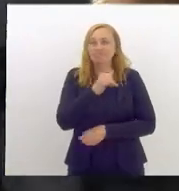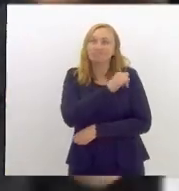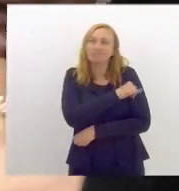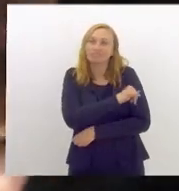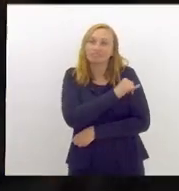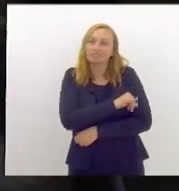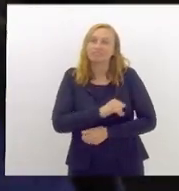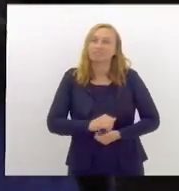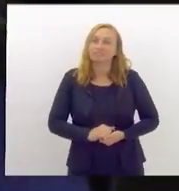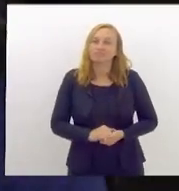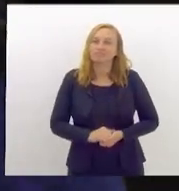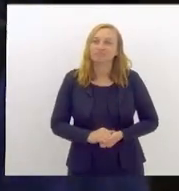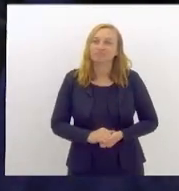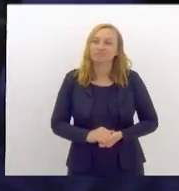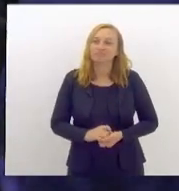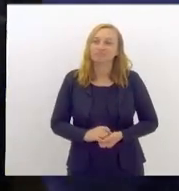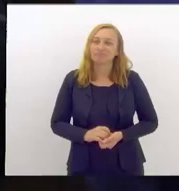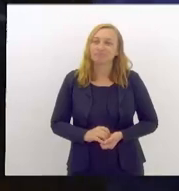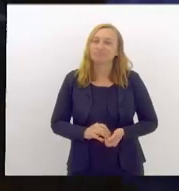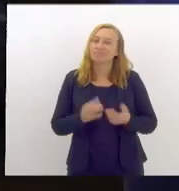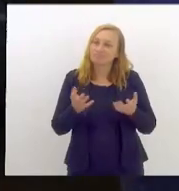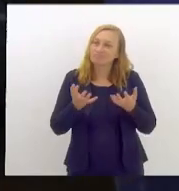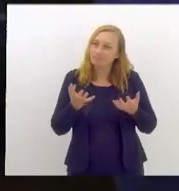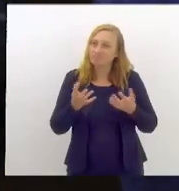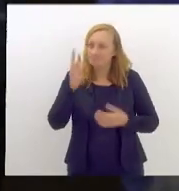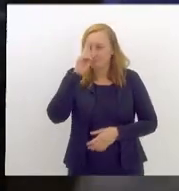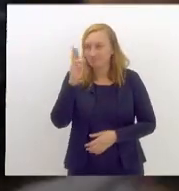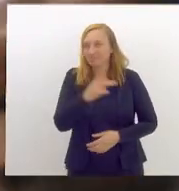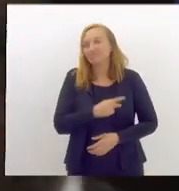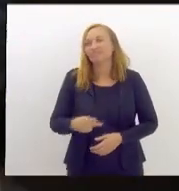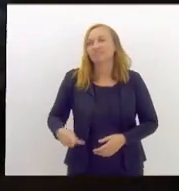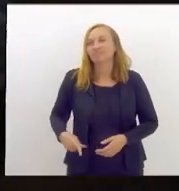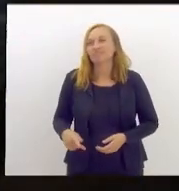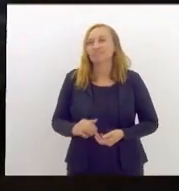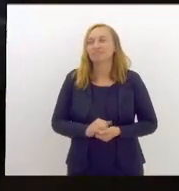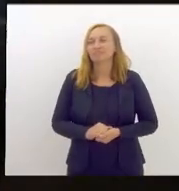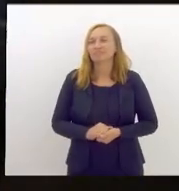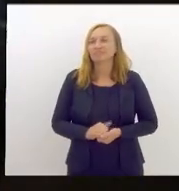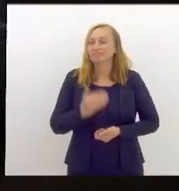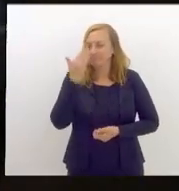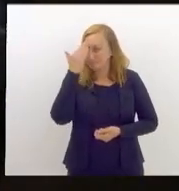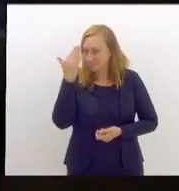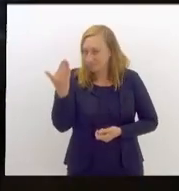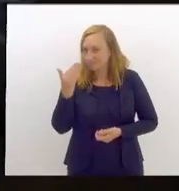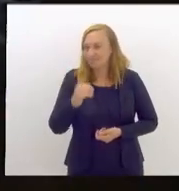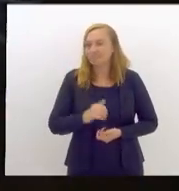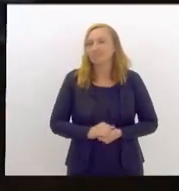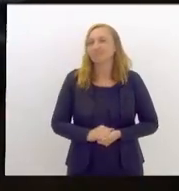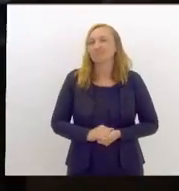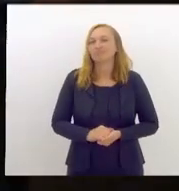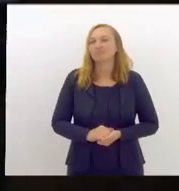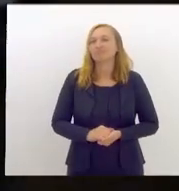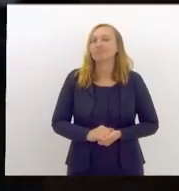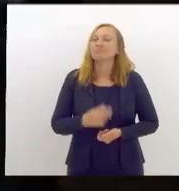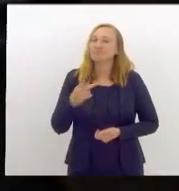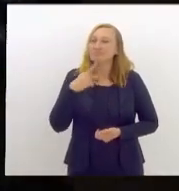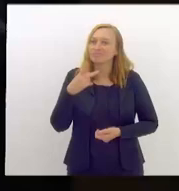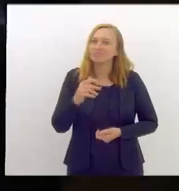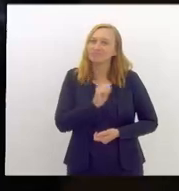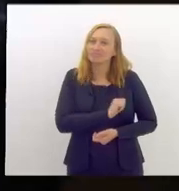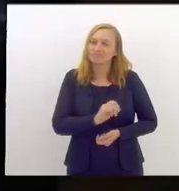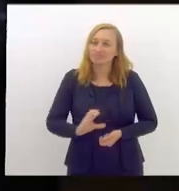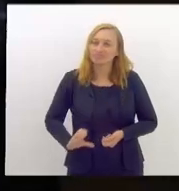Janeiro e eu quero o seu presidente agradecer e te dizer